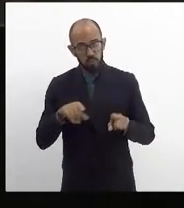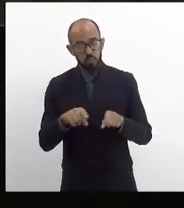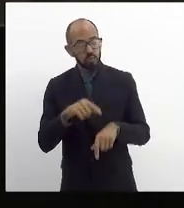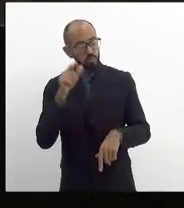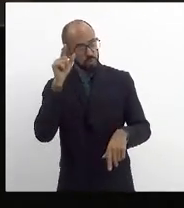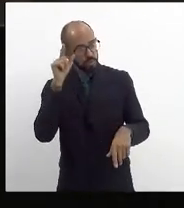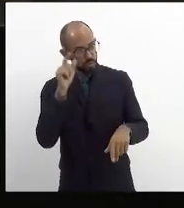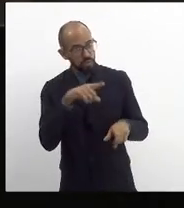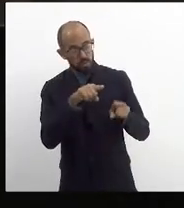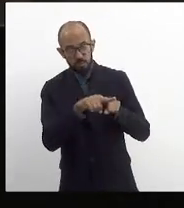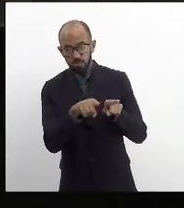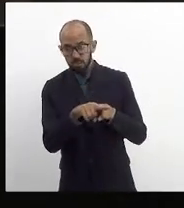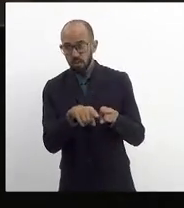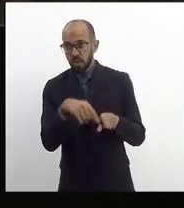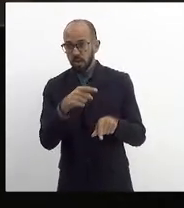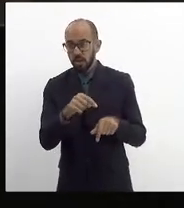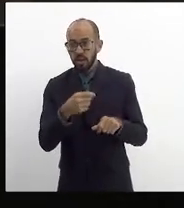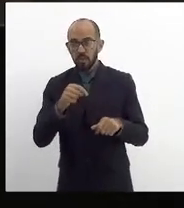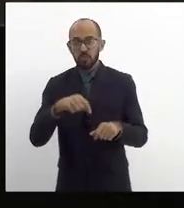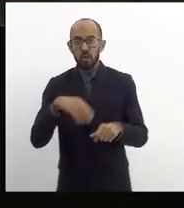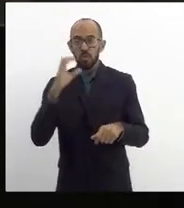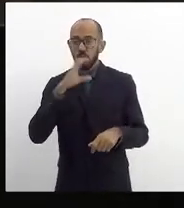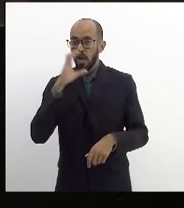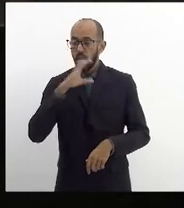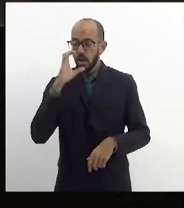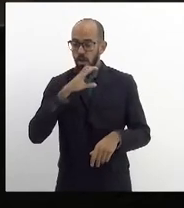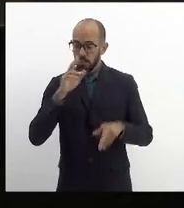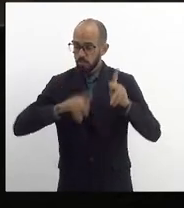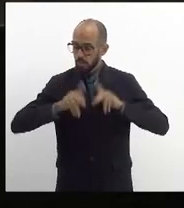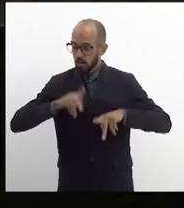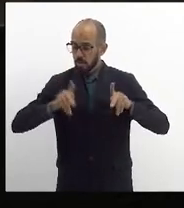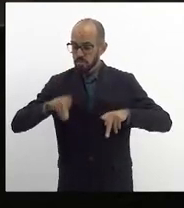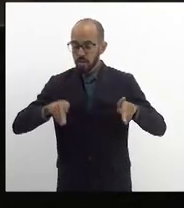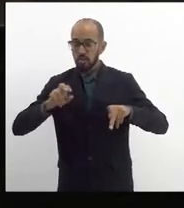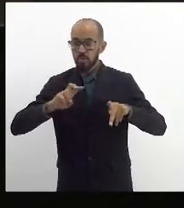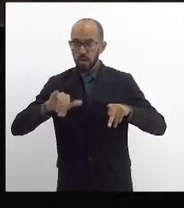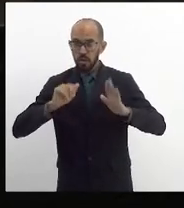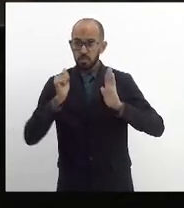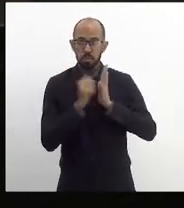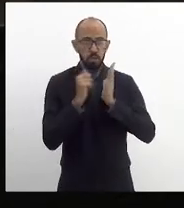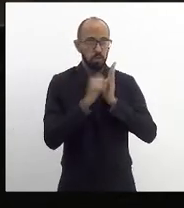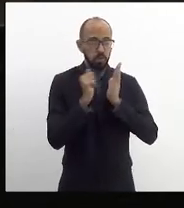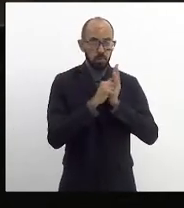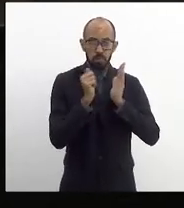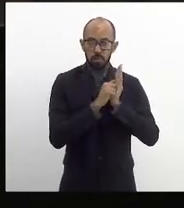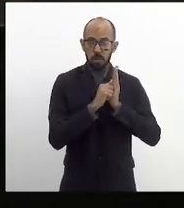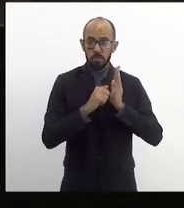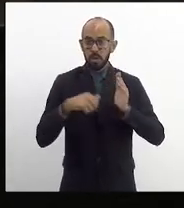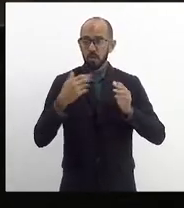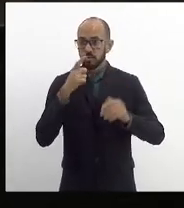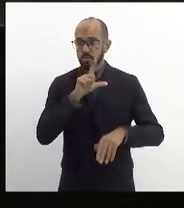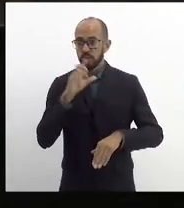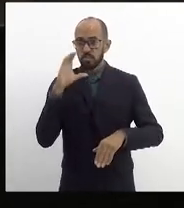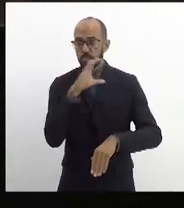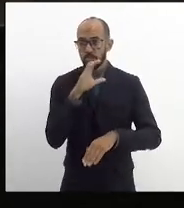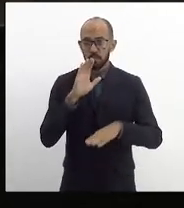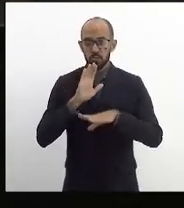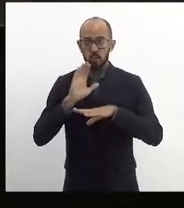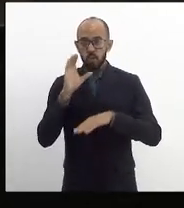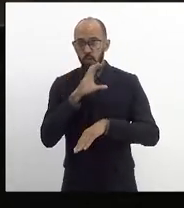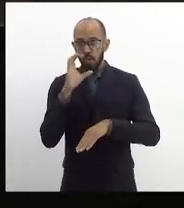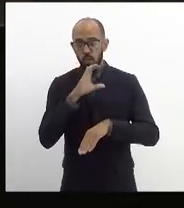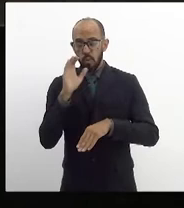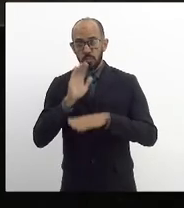sendo procurados com gritos de socorro da nossa população as pedras de uma ajuda diante dessa infeliz